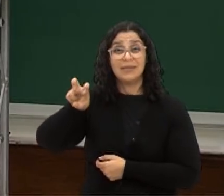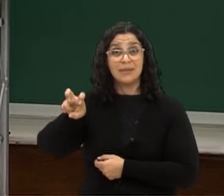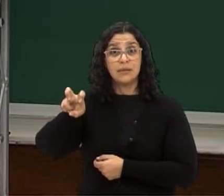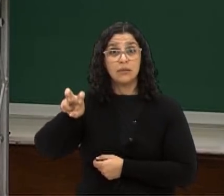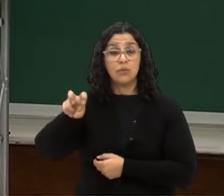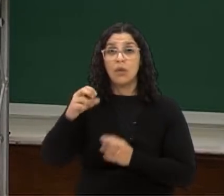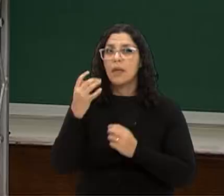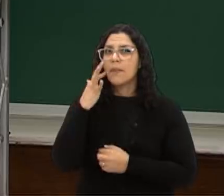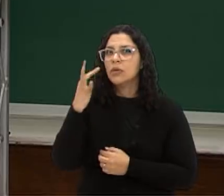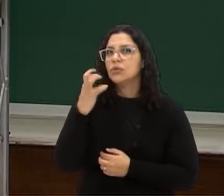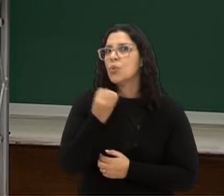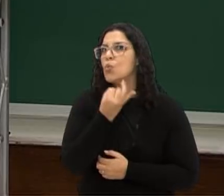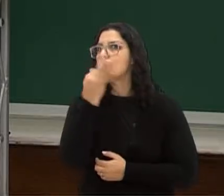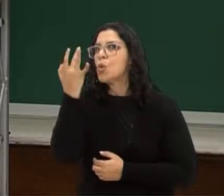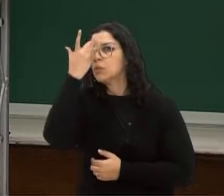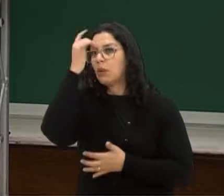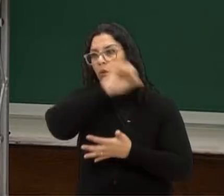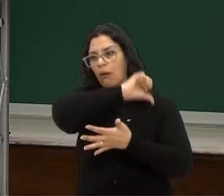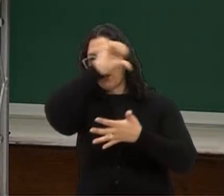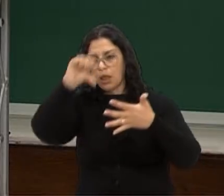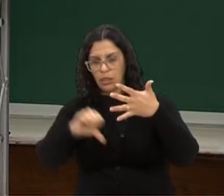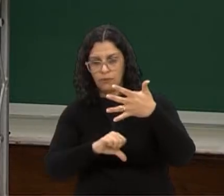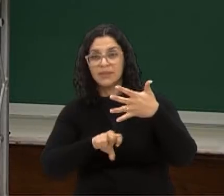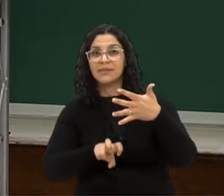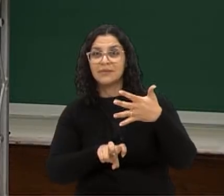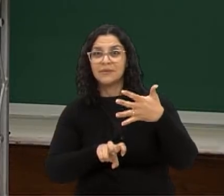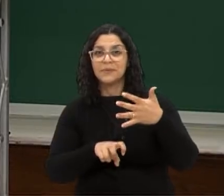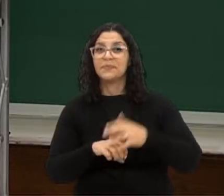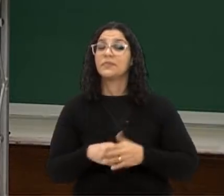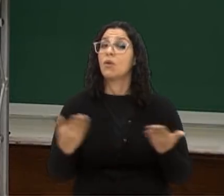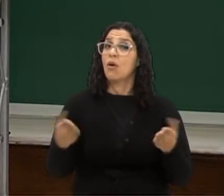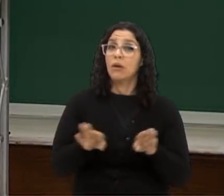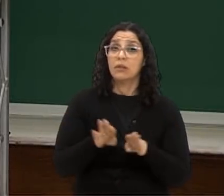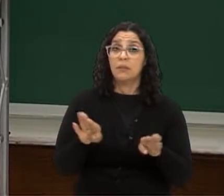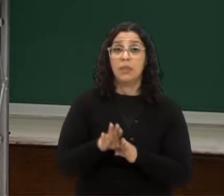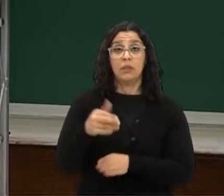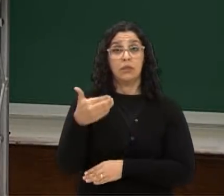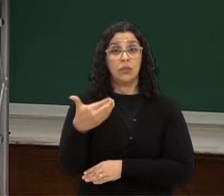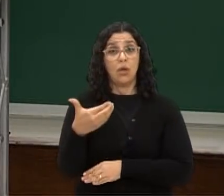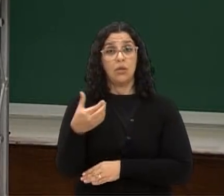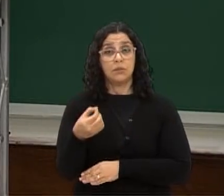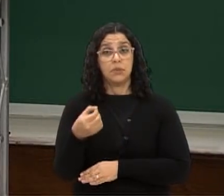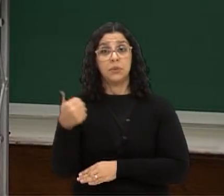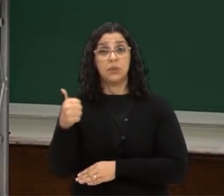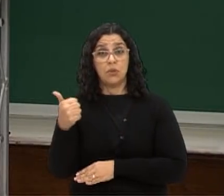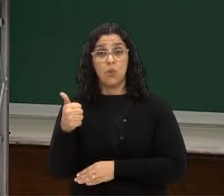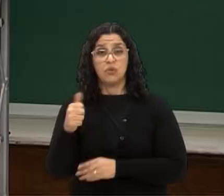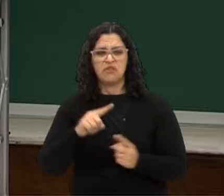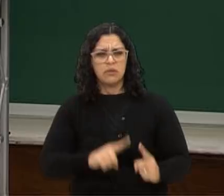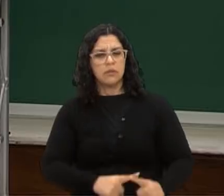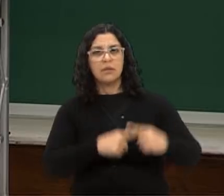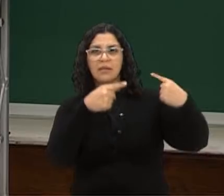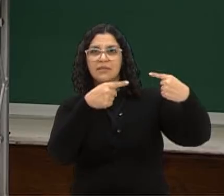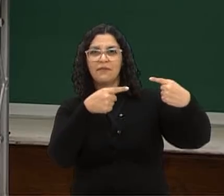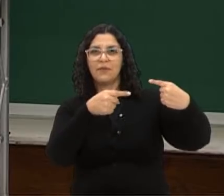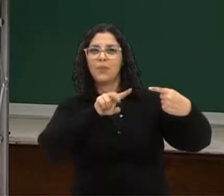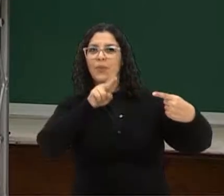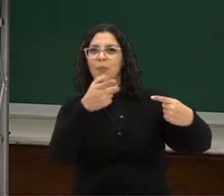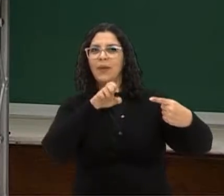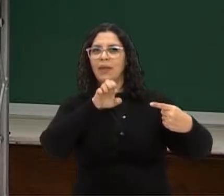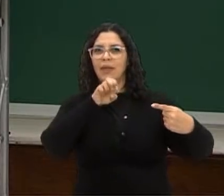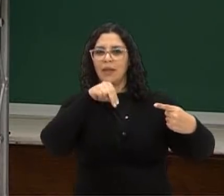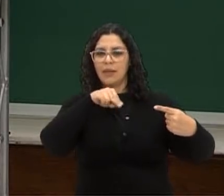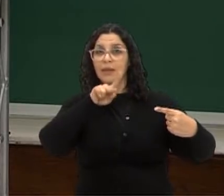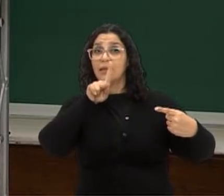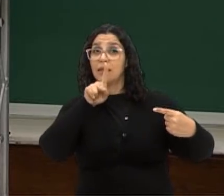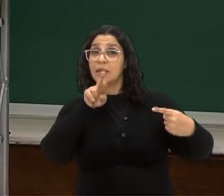aí da imensidão e da capacidade que ele tem, né? Em 2011, foi desafiado por Henrique Costa e, após uma melhor de